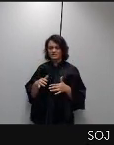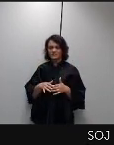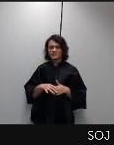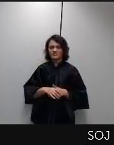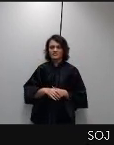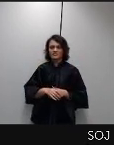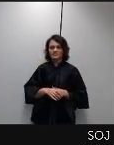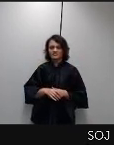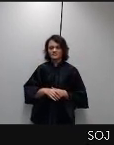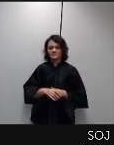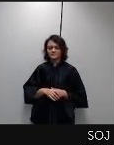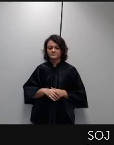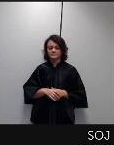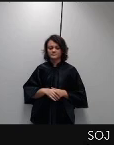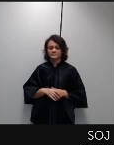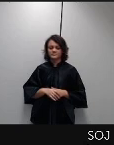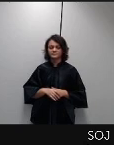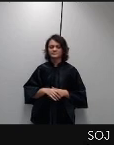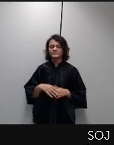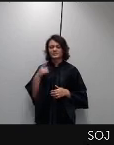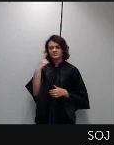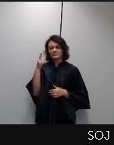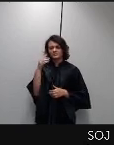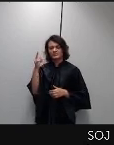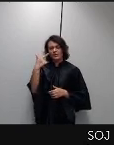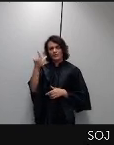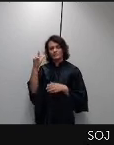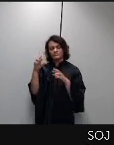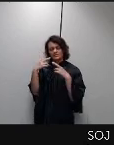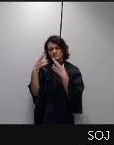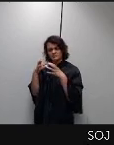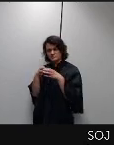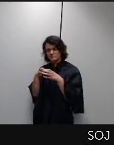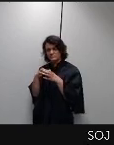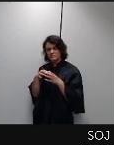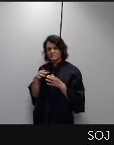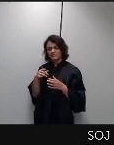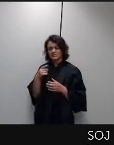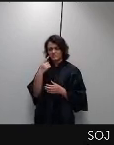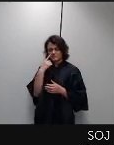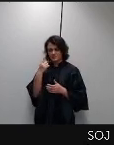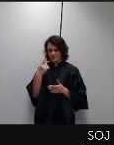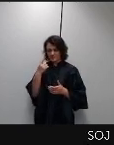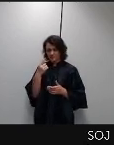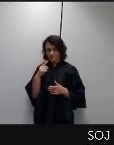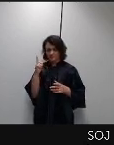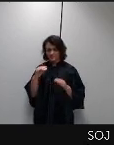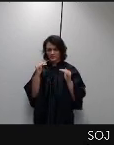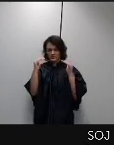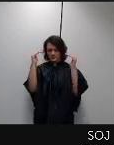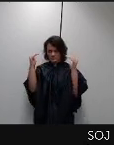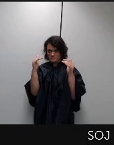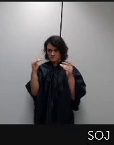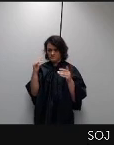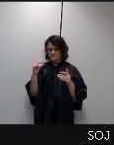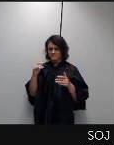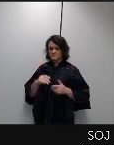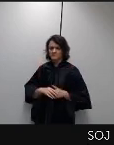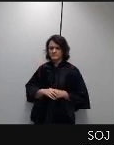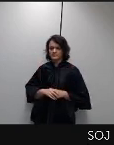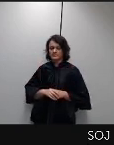deste processo até que adulta sessão se pronuncie superiormente sobre o